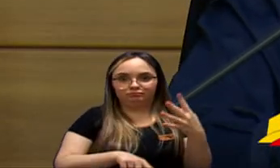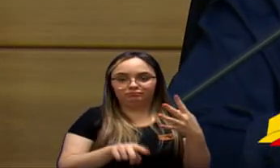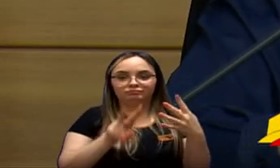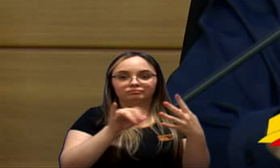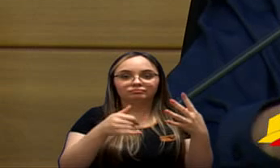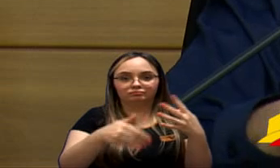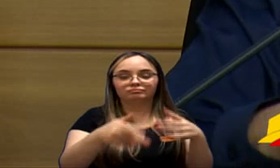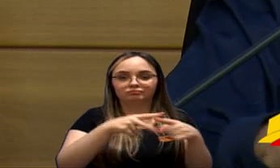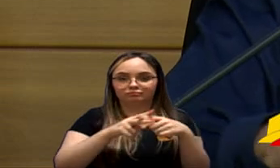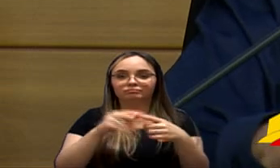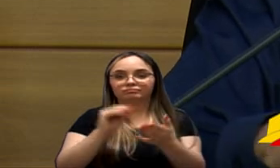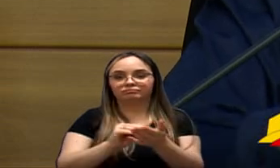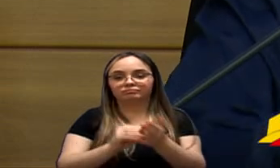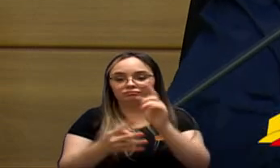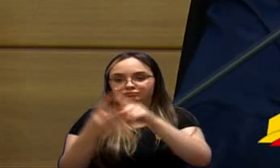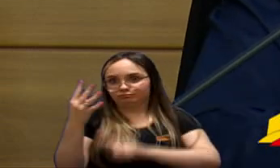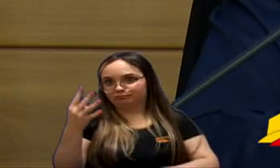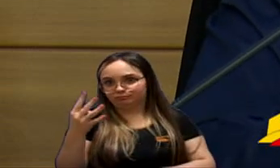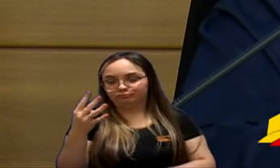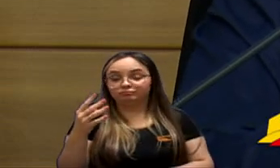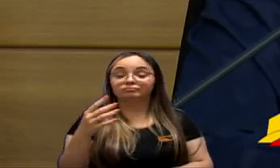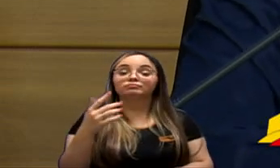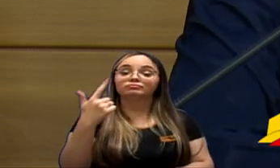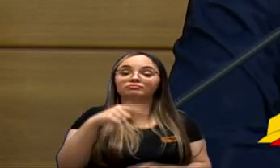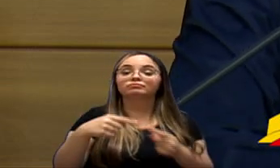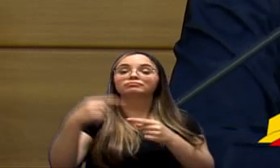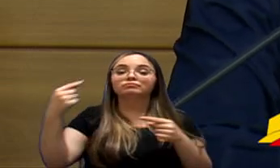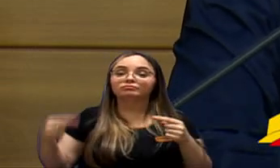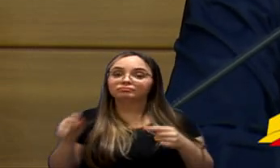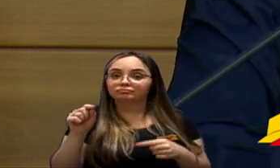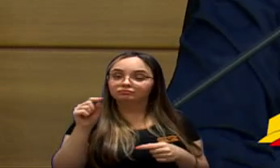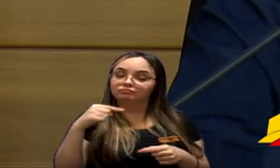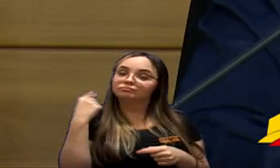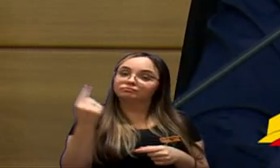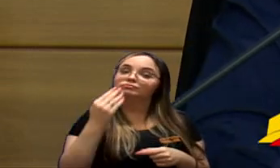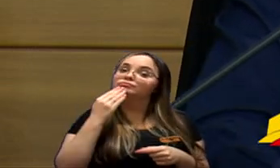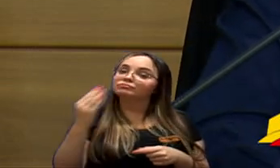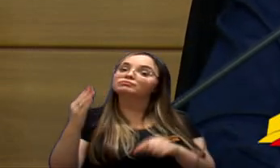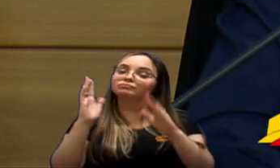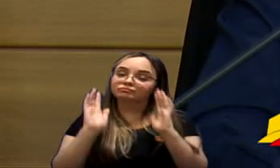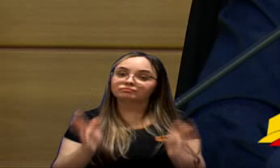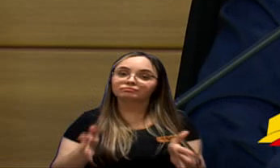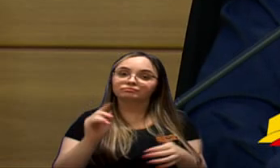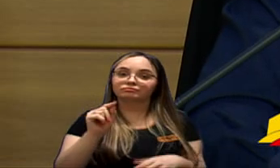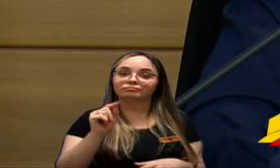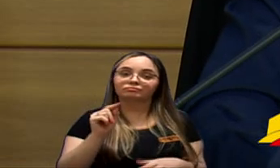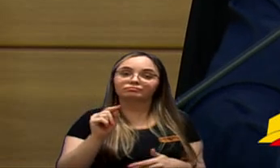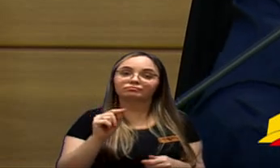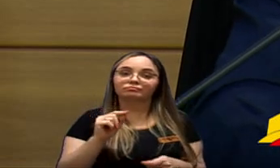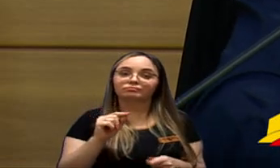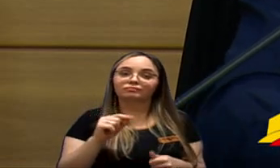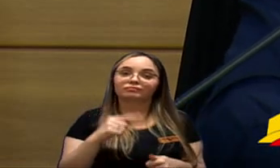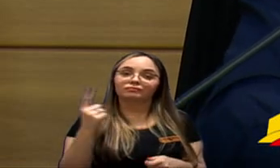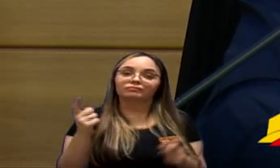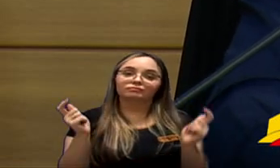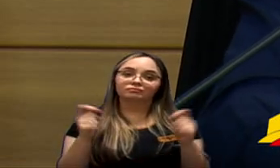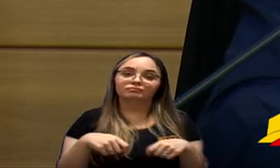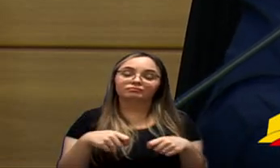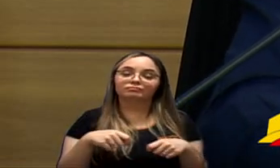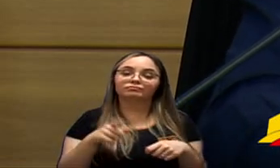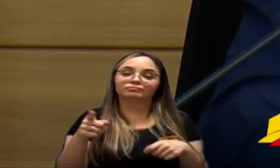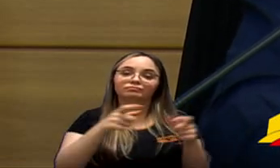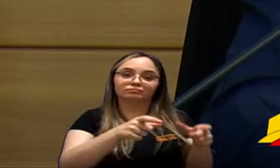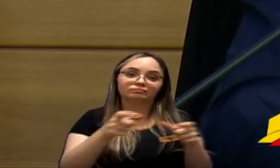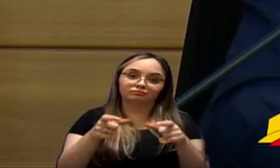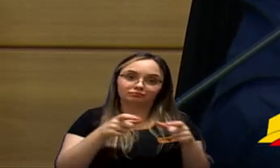fazer a manutenção nos outros 4. E, em paralelo, nós estamos licitando um serviço terceirizado que possa atender ali